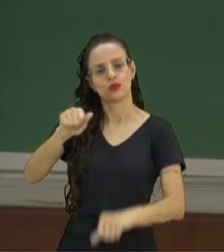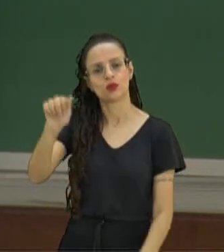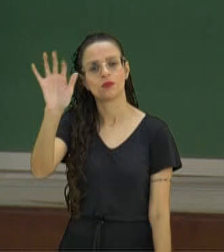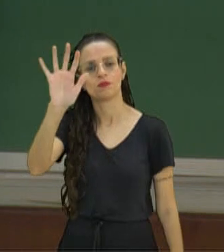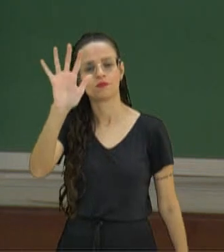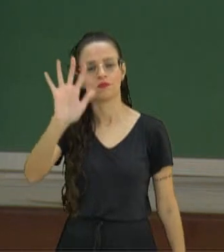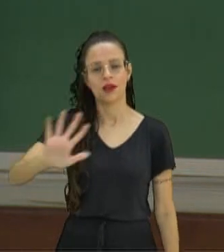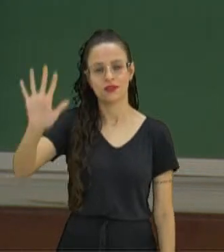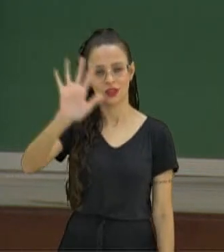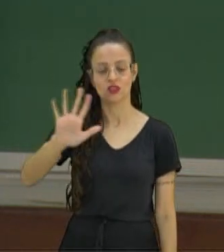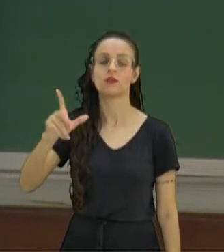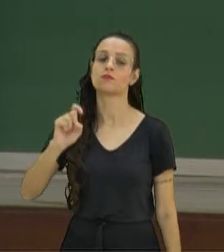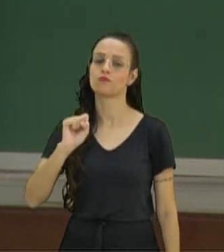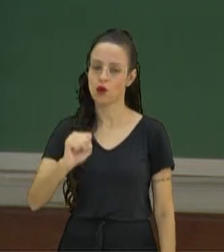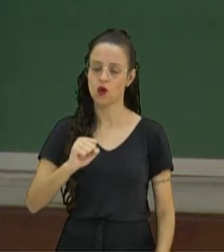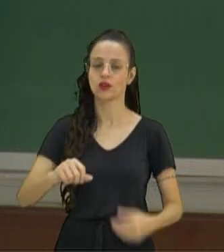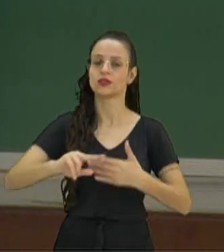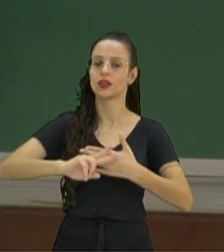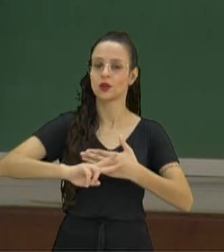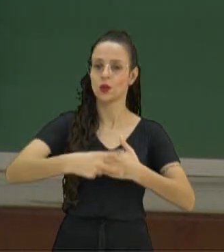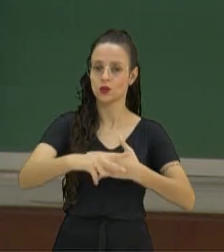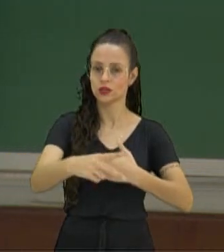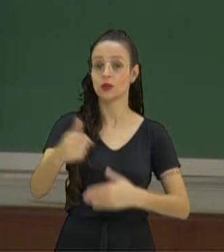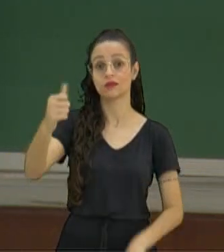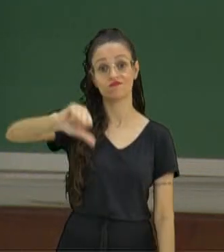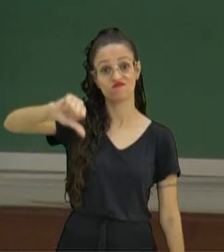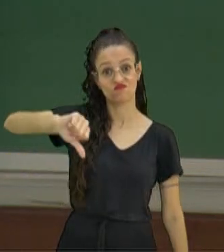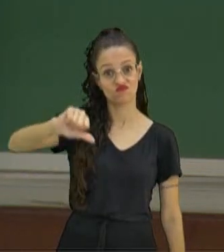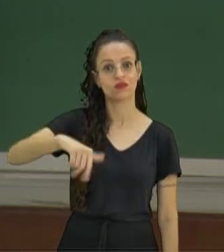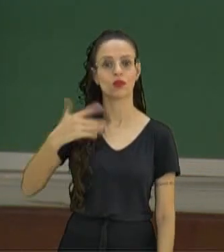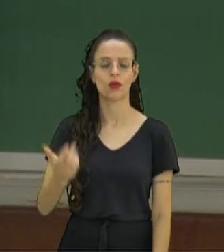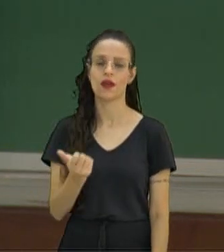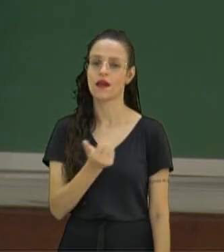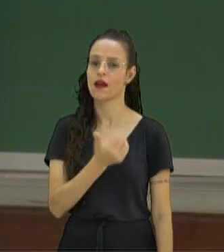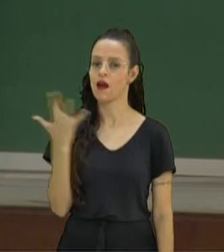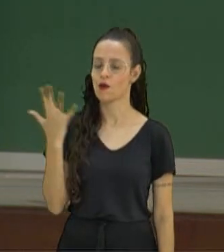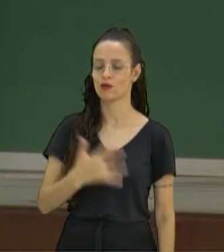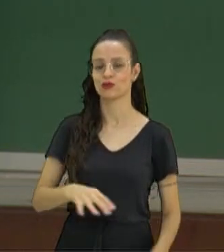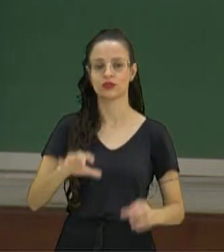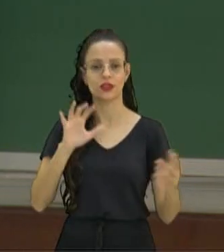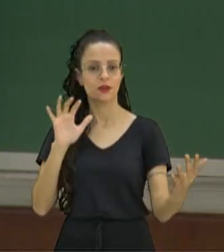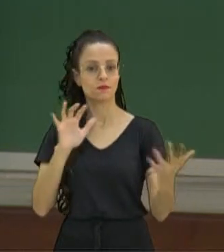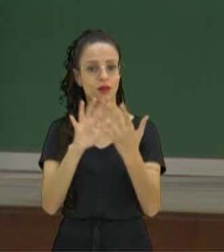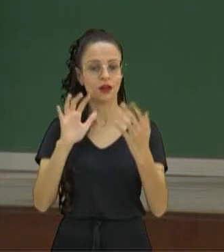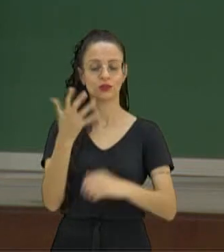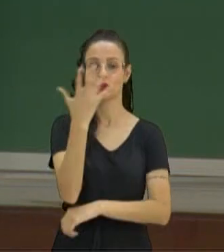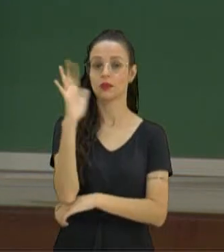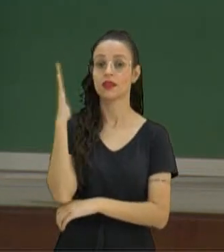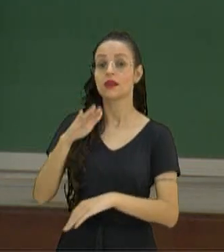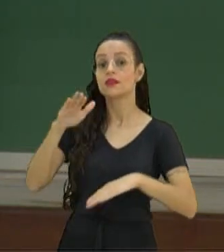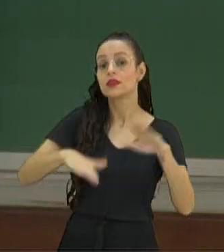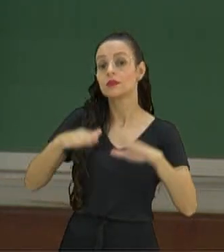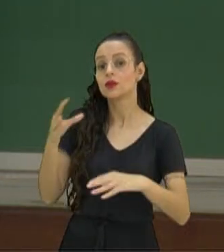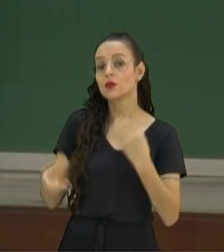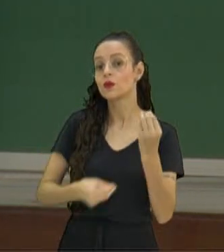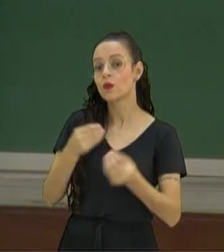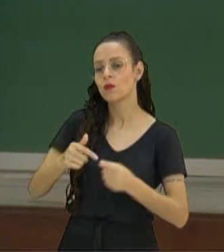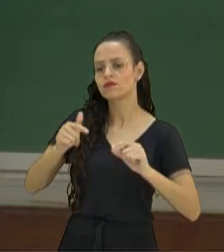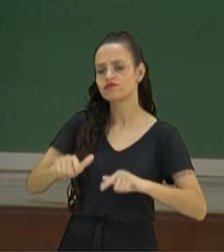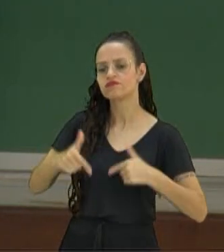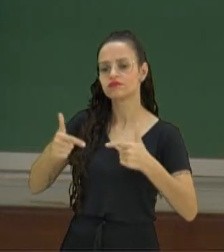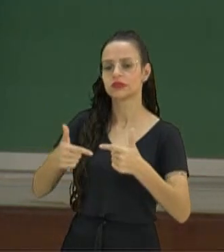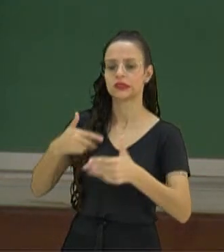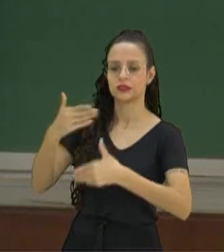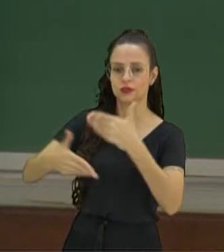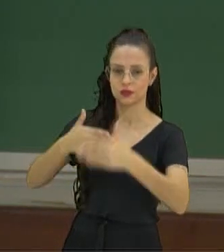posso ter consequências negativas ali, que são alguns impactos ambientais, dependendo da maneira como aquela atividade é